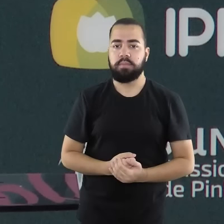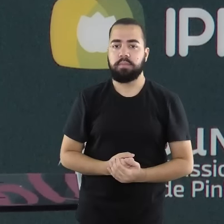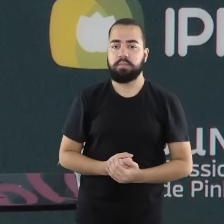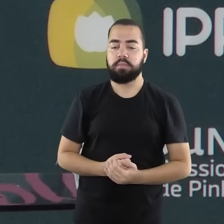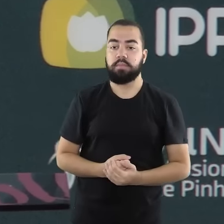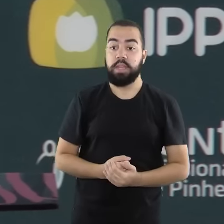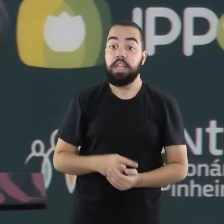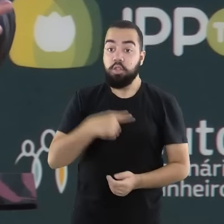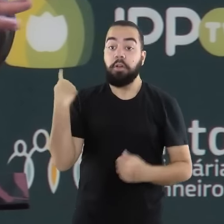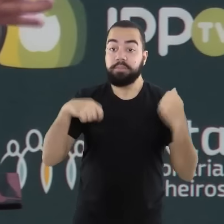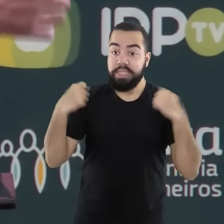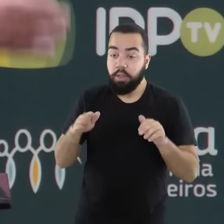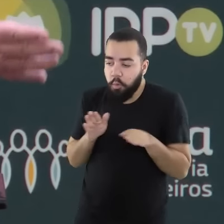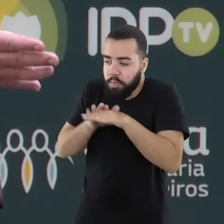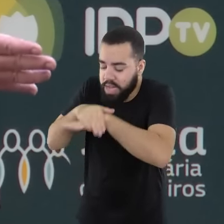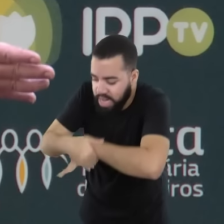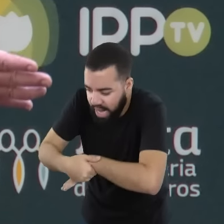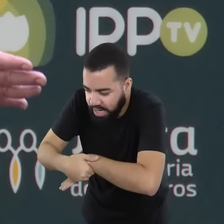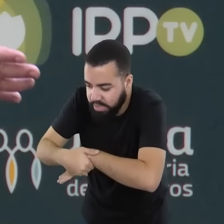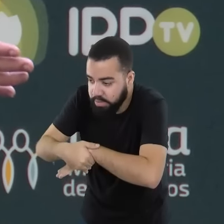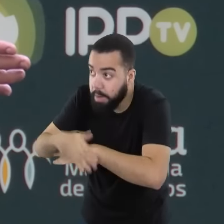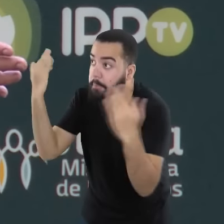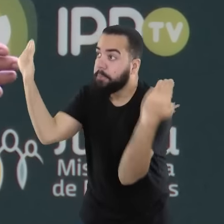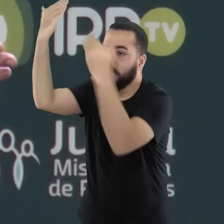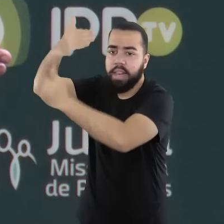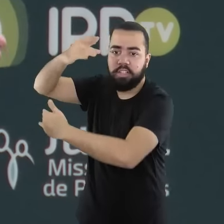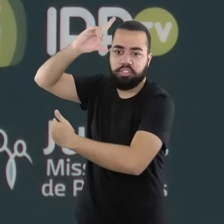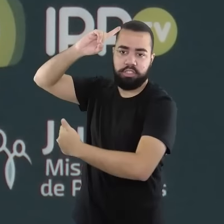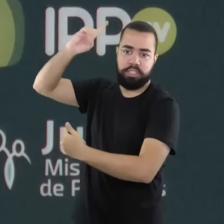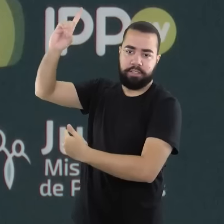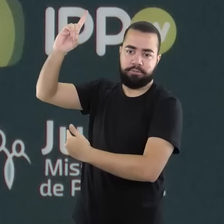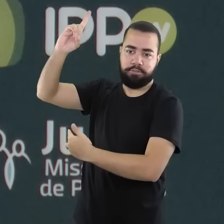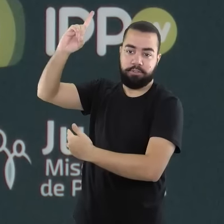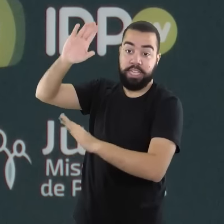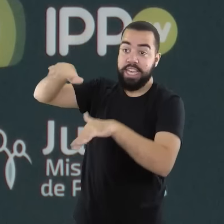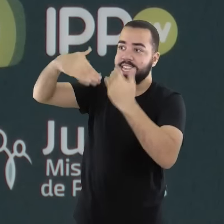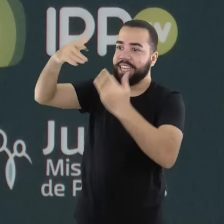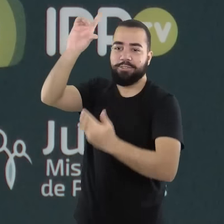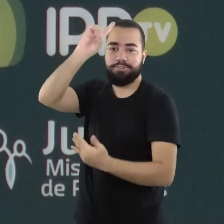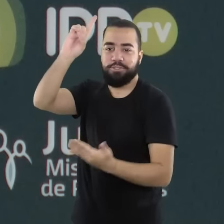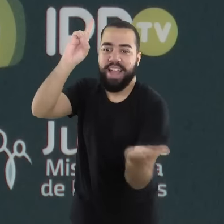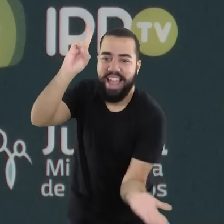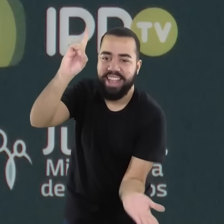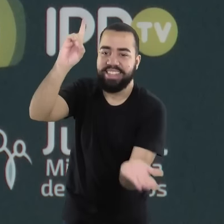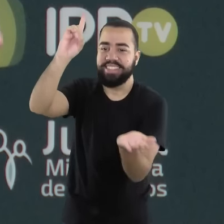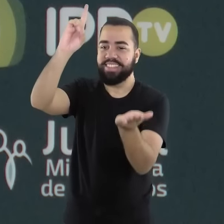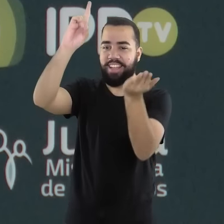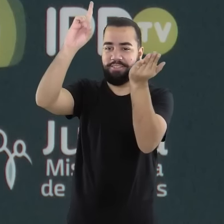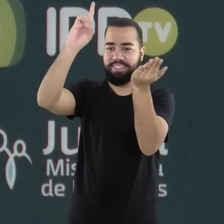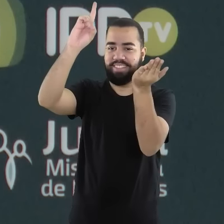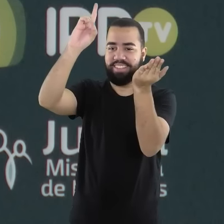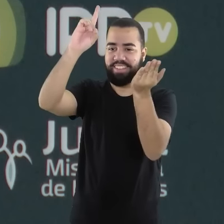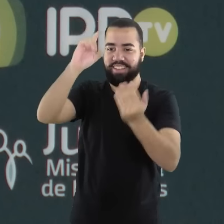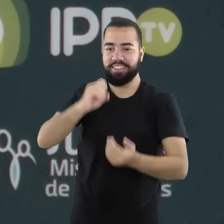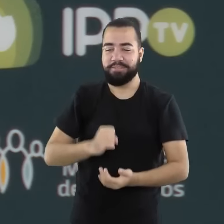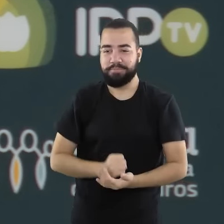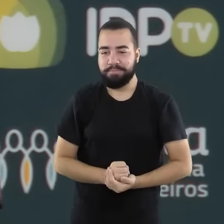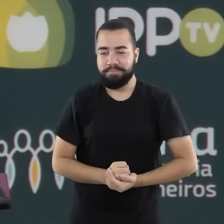Humilhai-vos sob a poderosa mão de Deus. E no devido tempo ele vos exaltará.